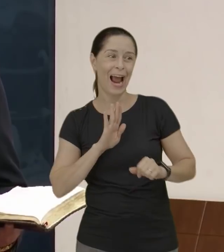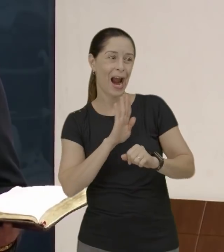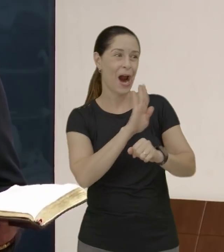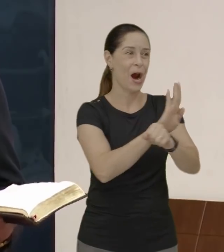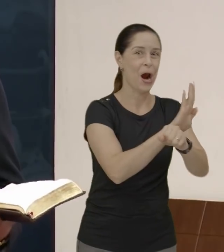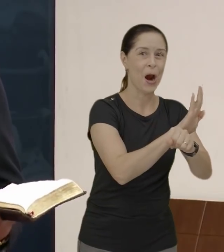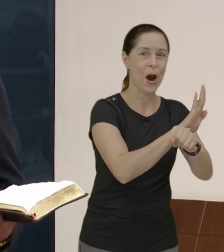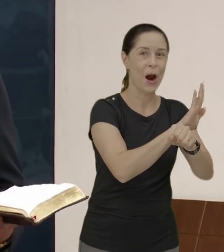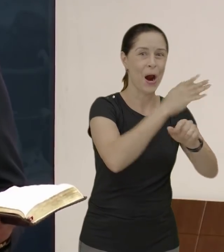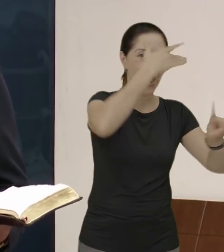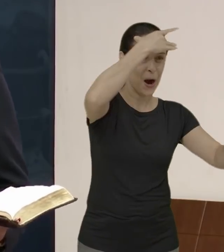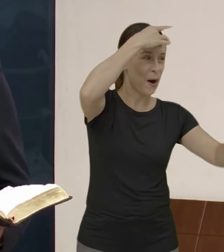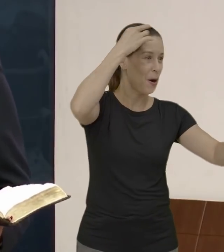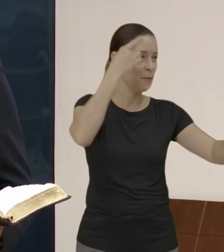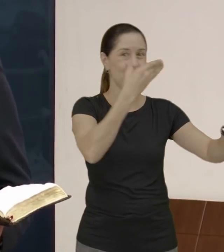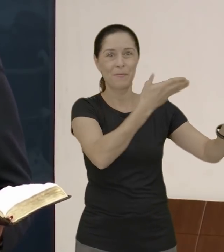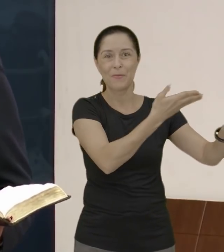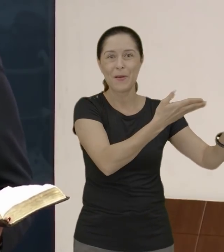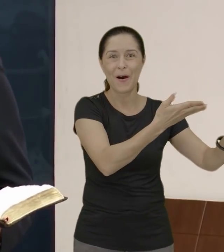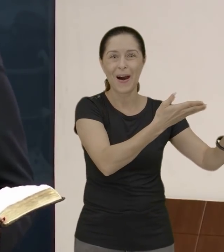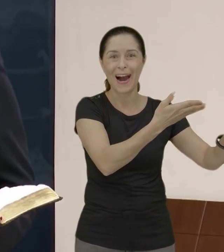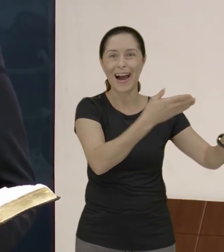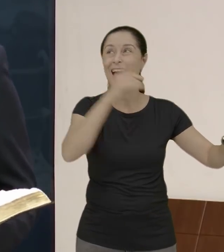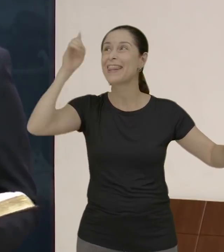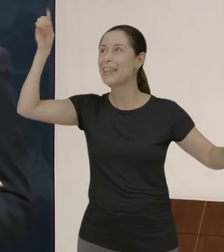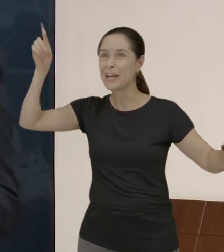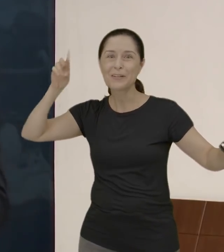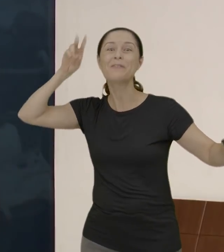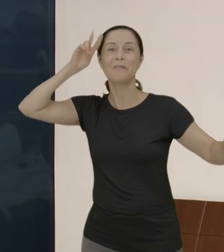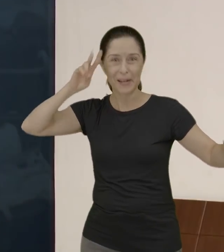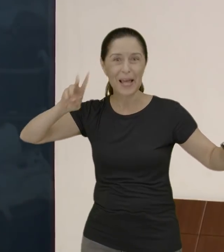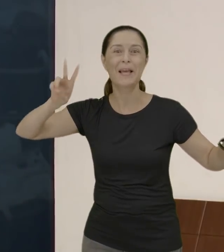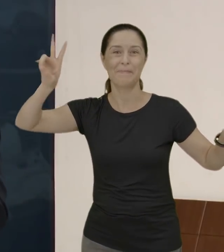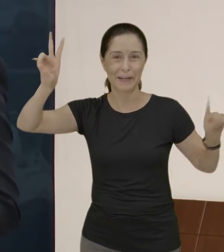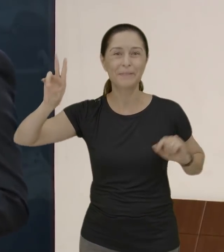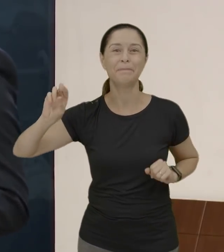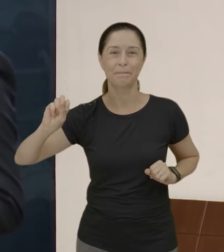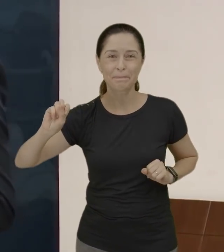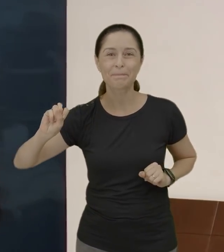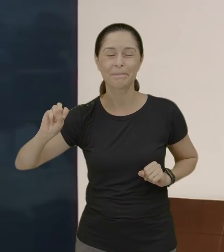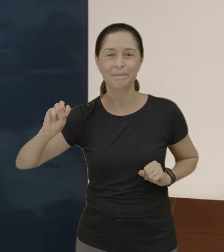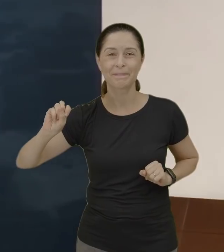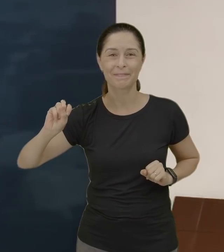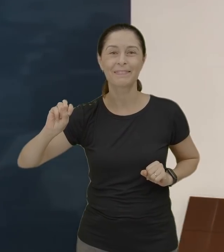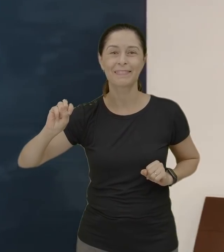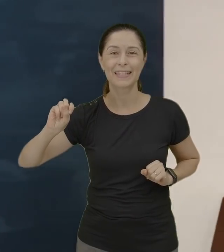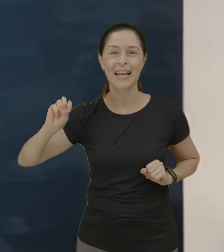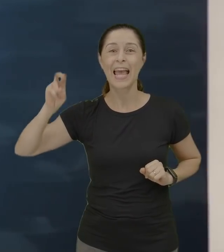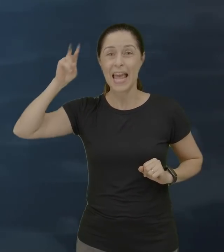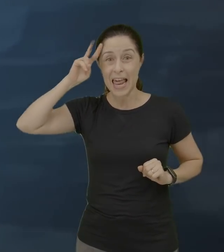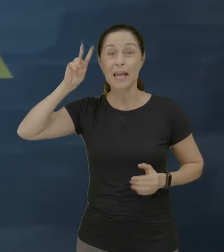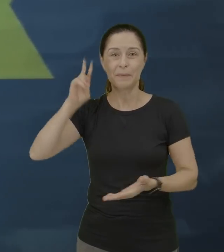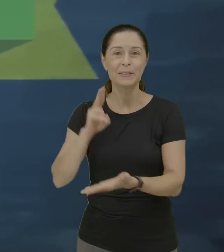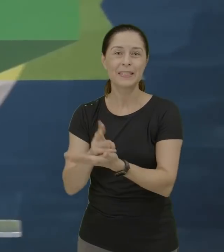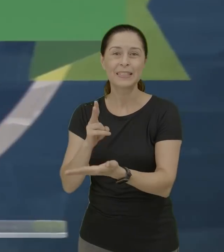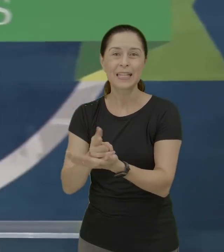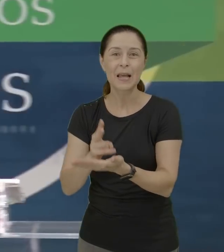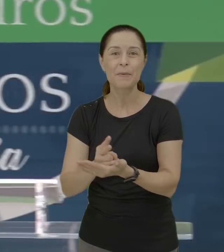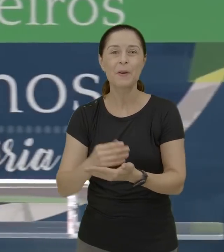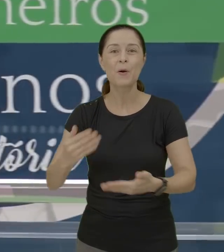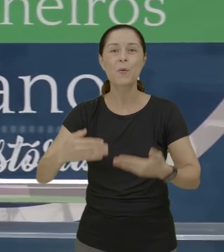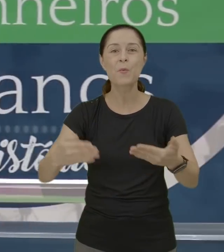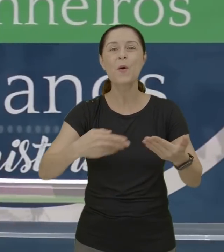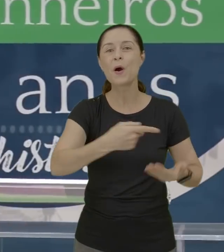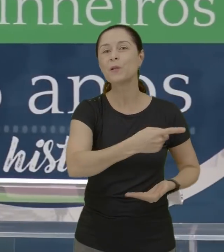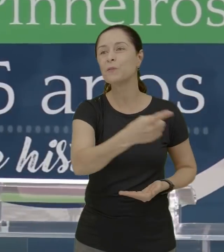mares, Ele apaga como a névoa, Ele esquece do seu pecado. Mas não se esquece quando